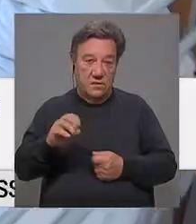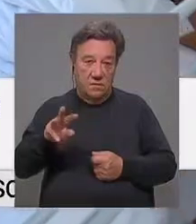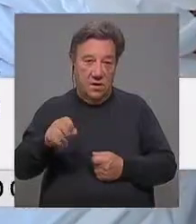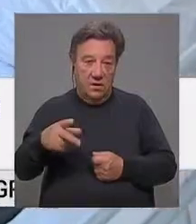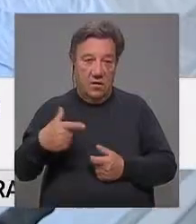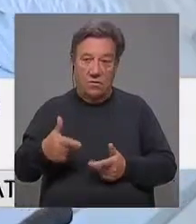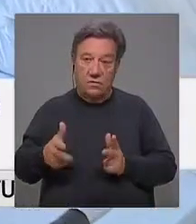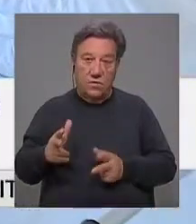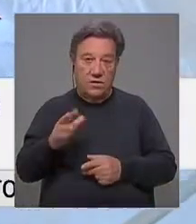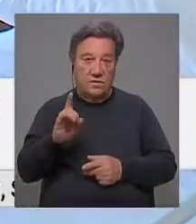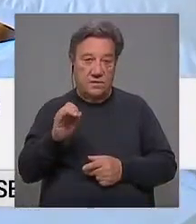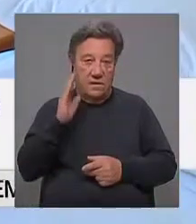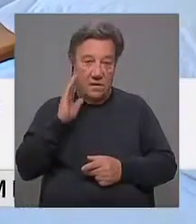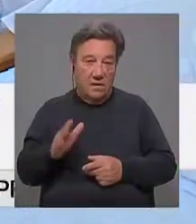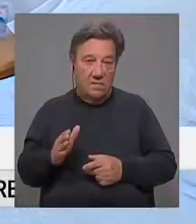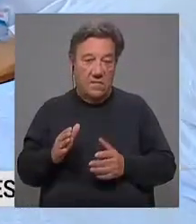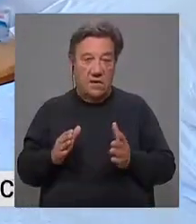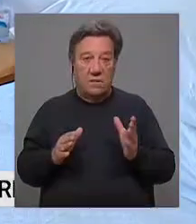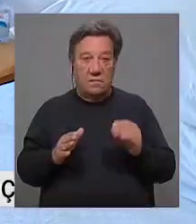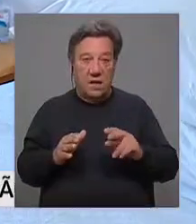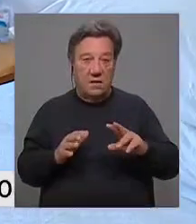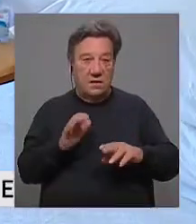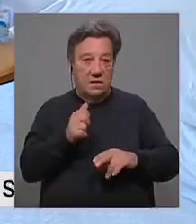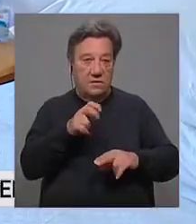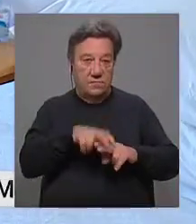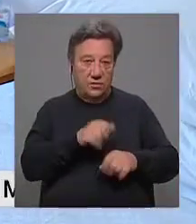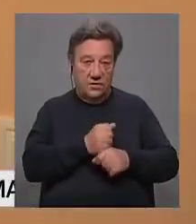a dispor de 60 camas. Criou mais 15 postos de